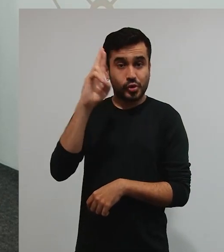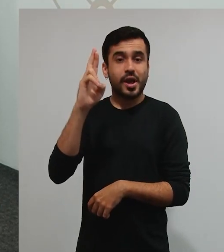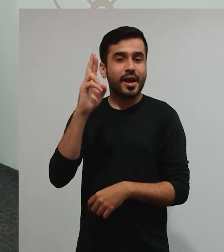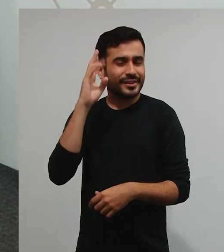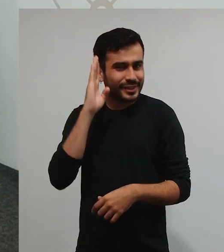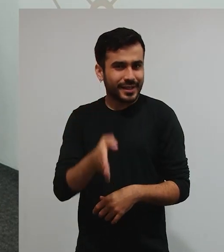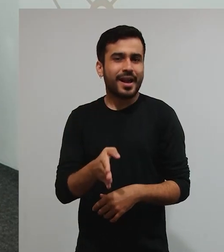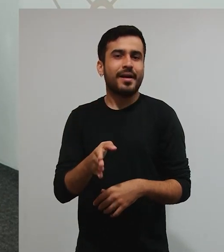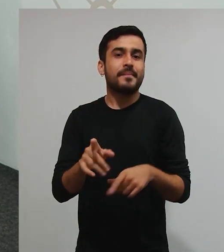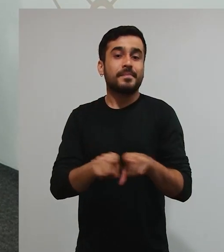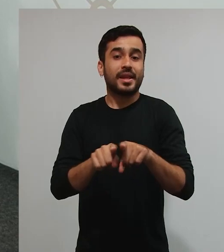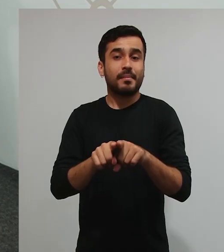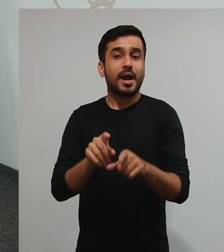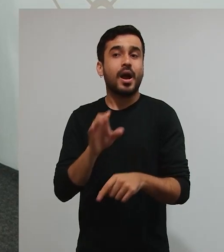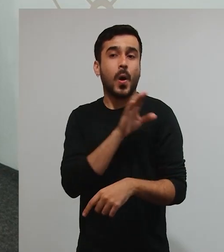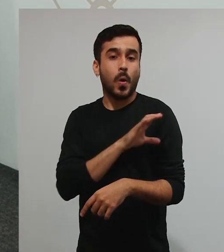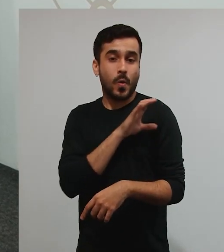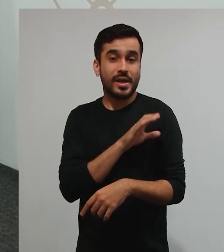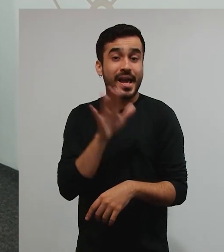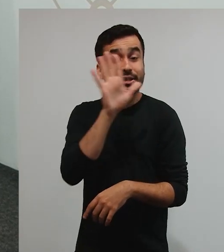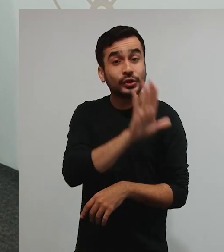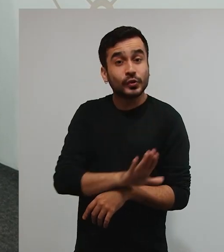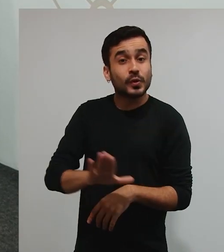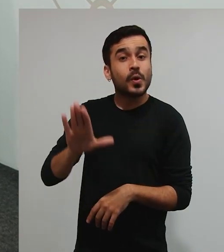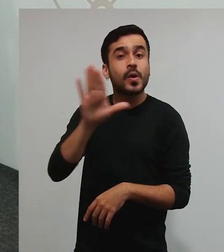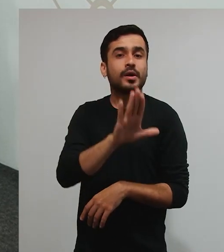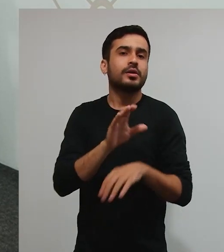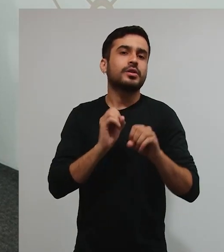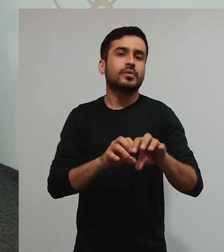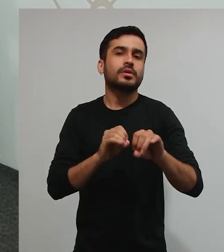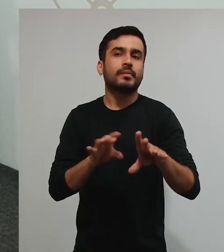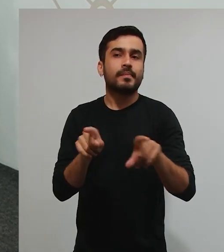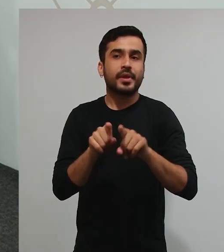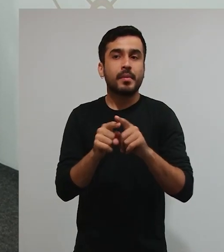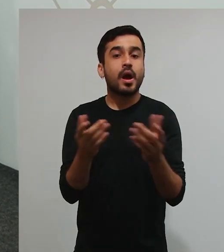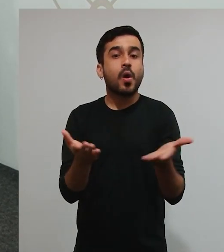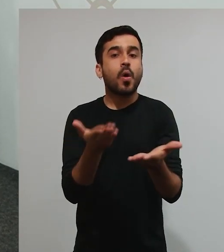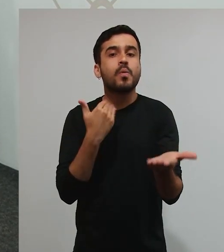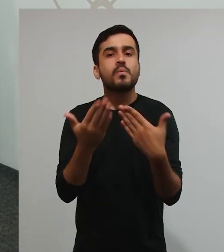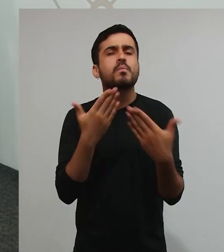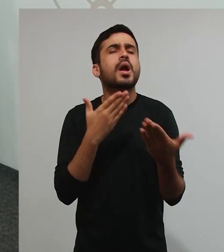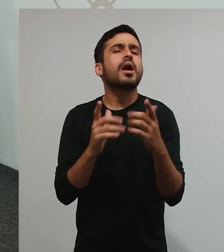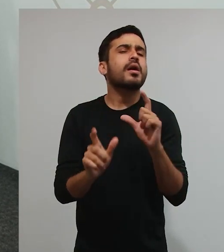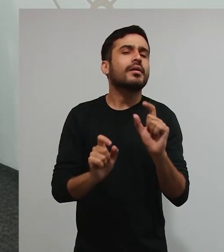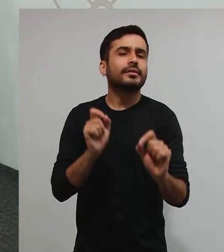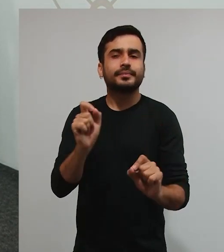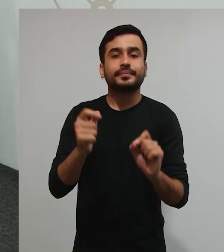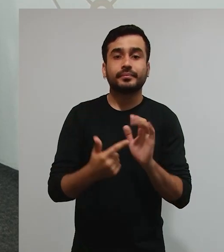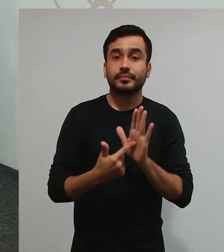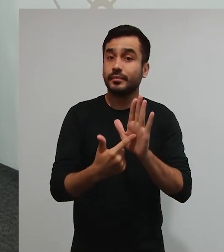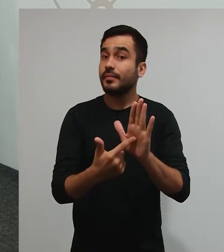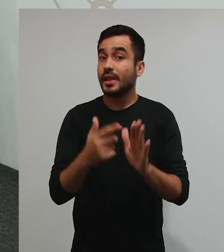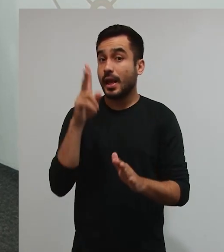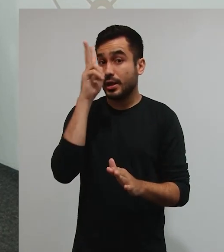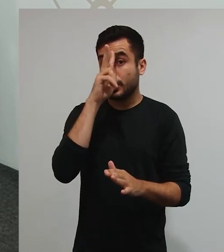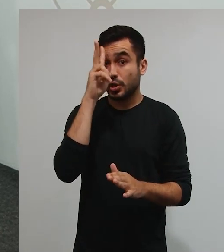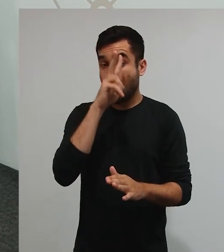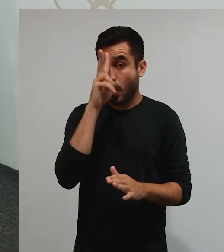aí na educação infantil, no ensino fundamental, na educação de jovens e adultos, na mediação tecnológica,